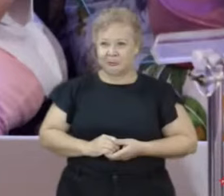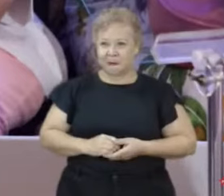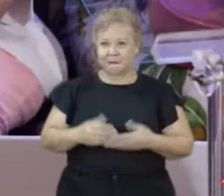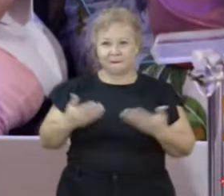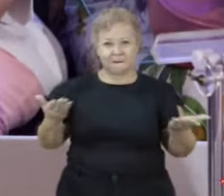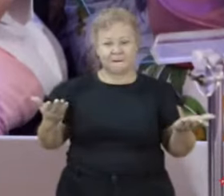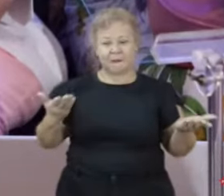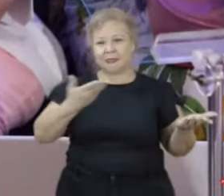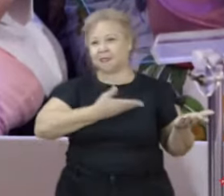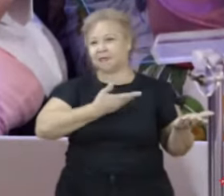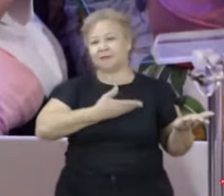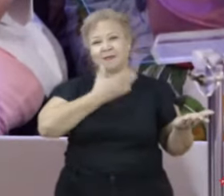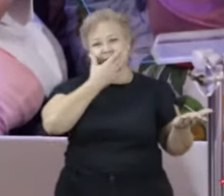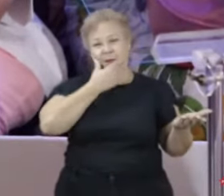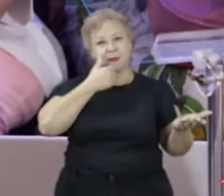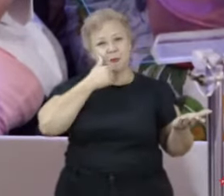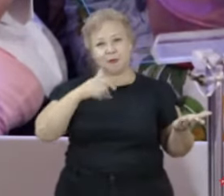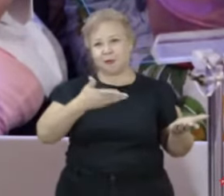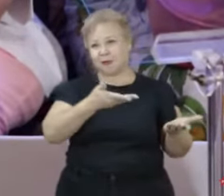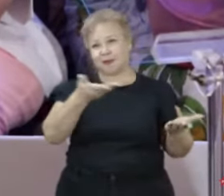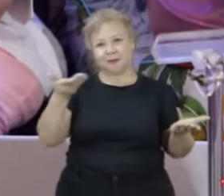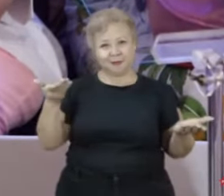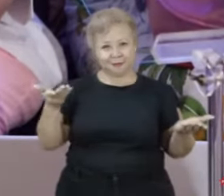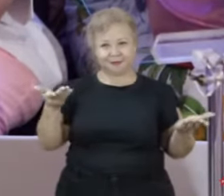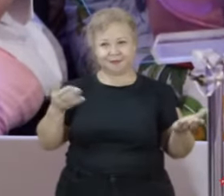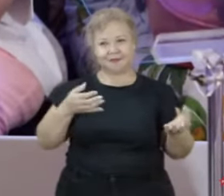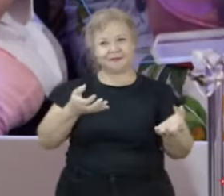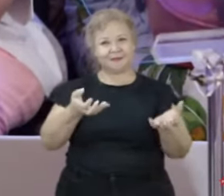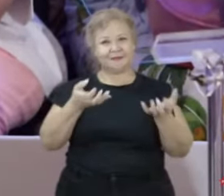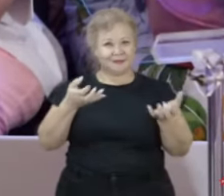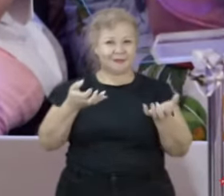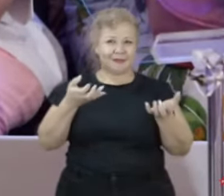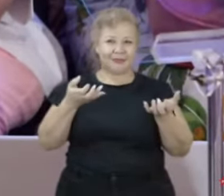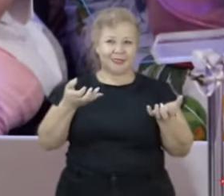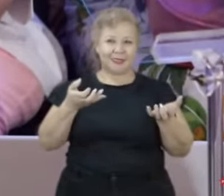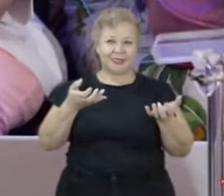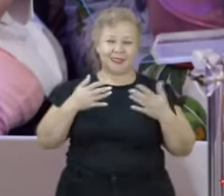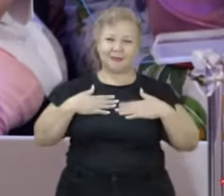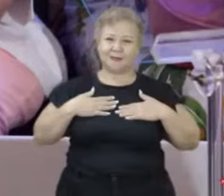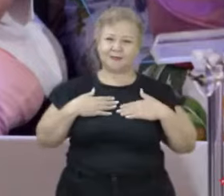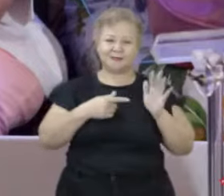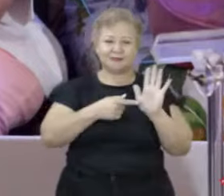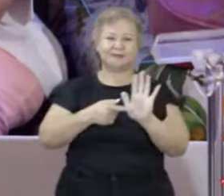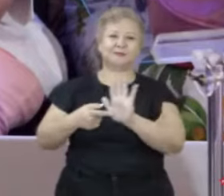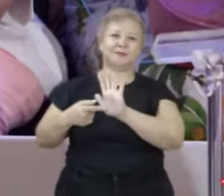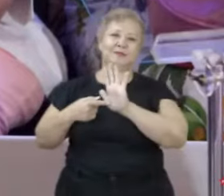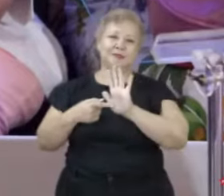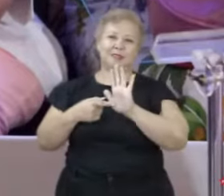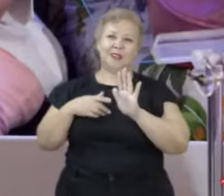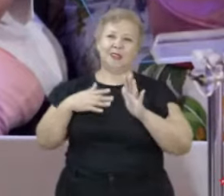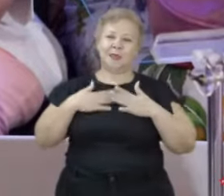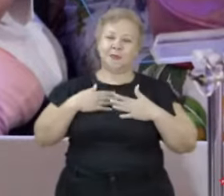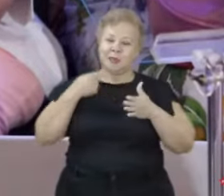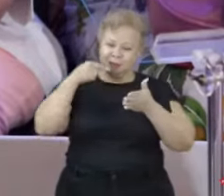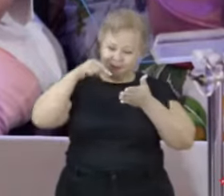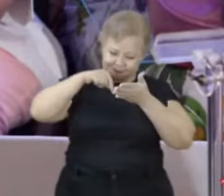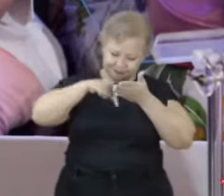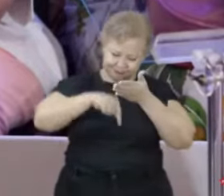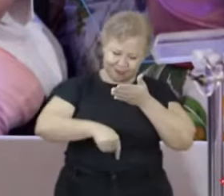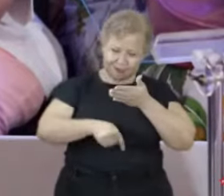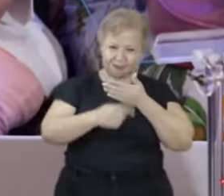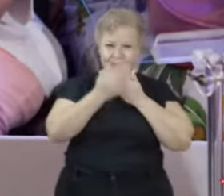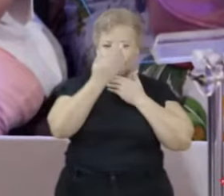Meus amigos e amigas, eu quero também expressar a minha profunda